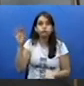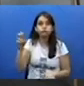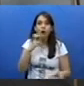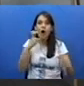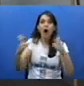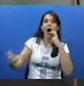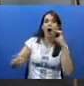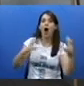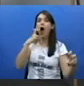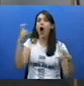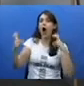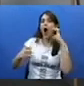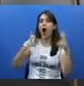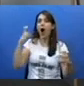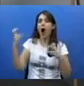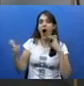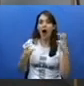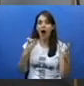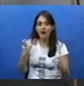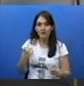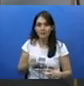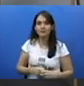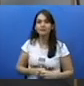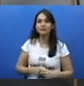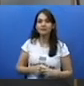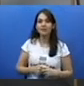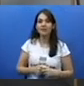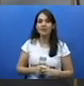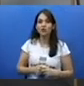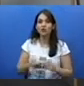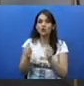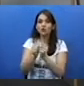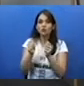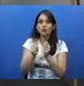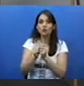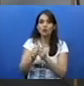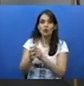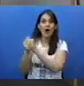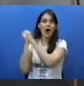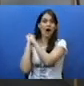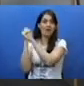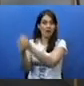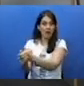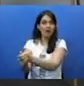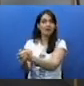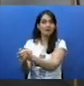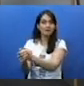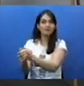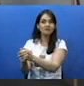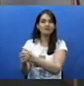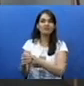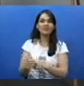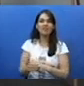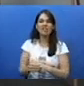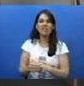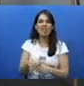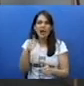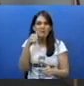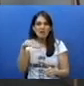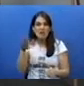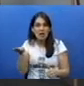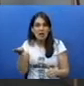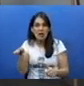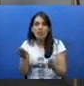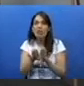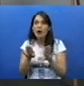escândalo. Saiu correndo com a vara de pescar pendurada, né? Ela saiu correndo atrás do cachorro.